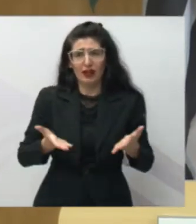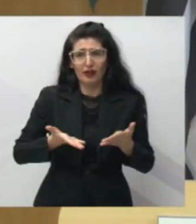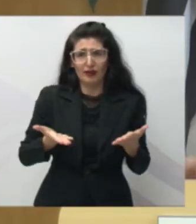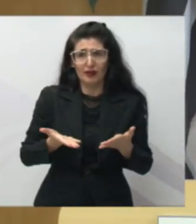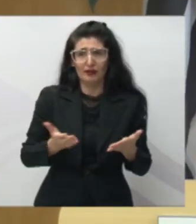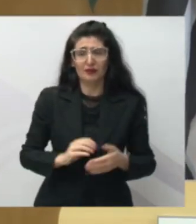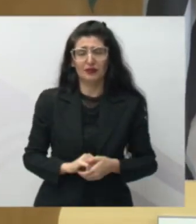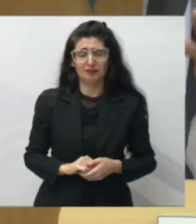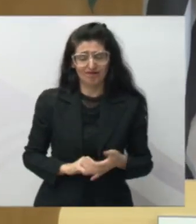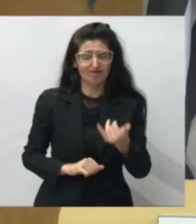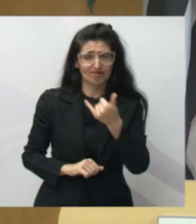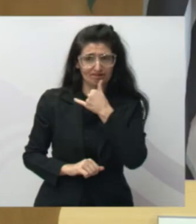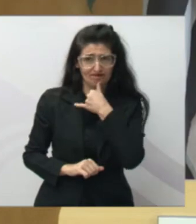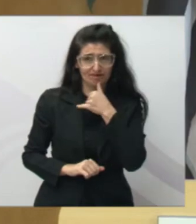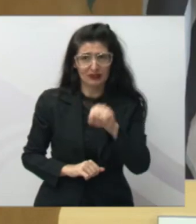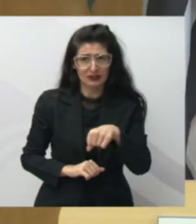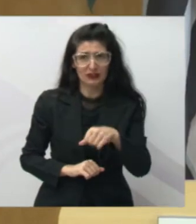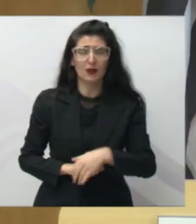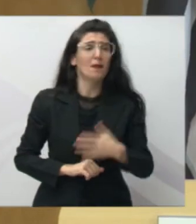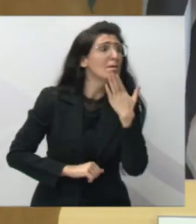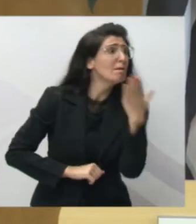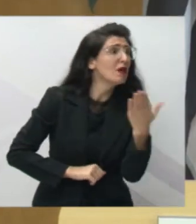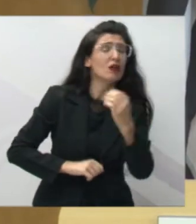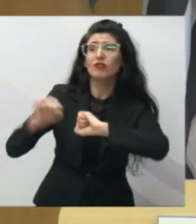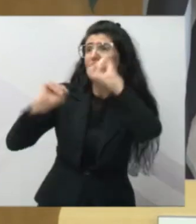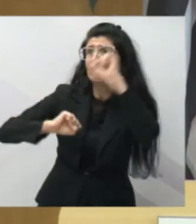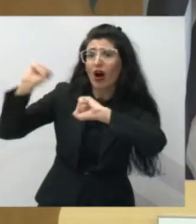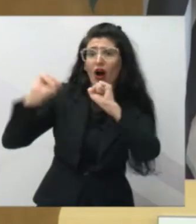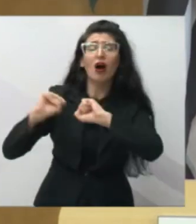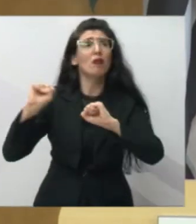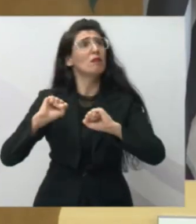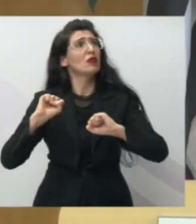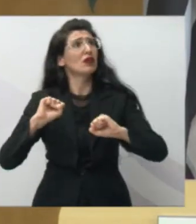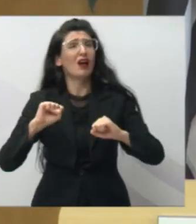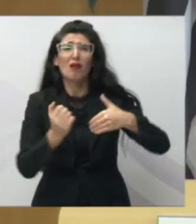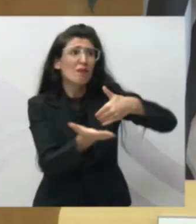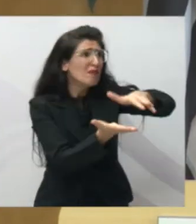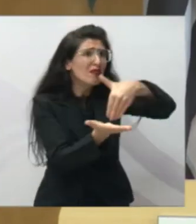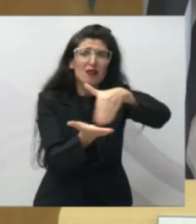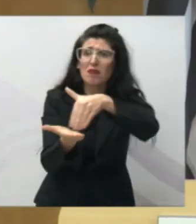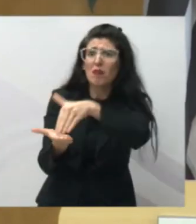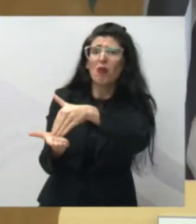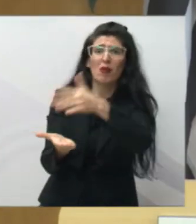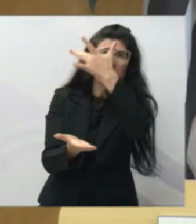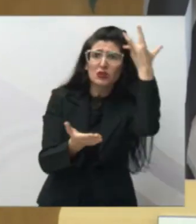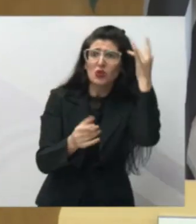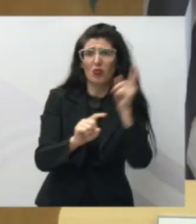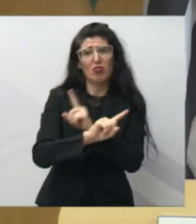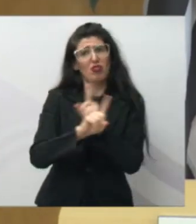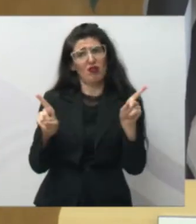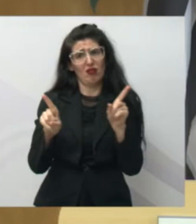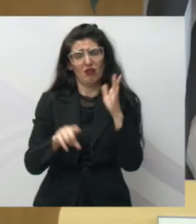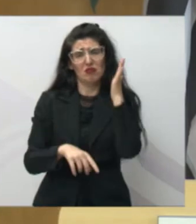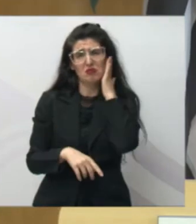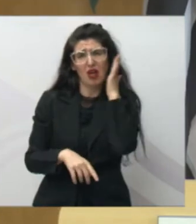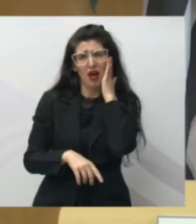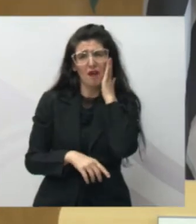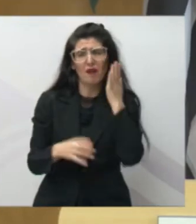está pedindo que as empresas não demitam, né? A gente sabe da dificuldade que é o que estamos